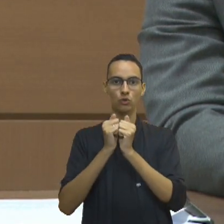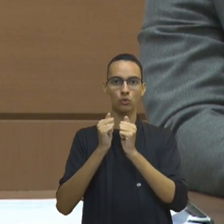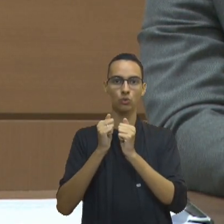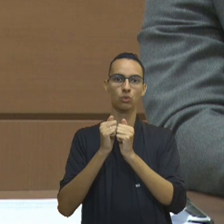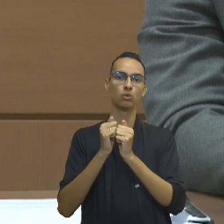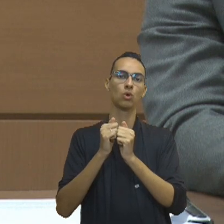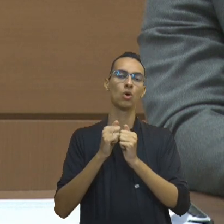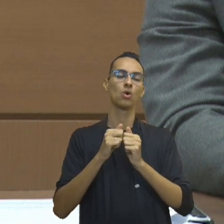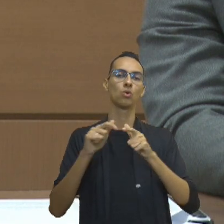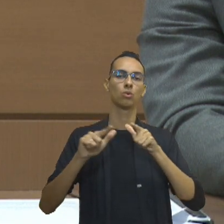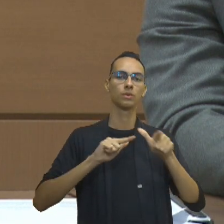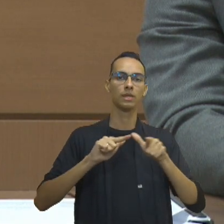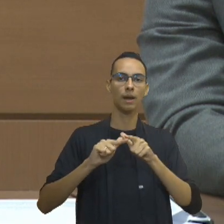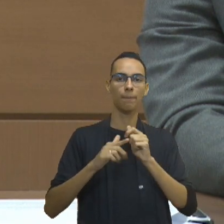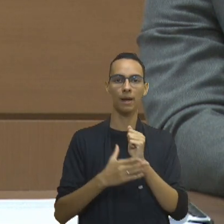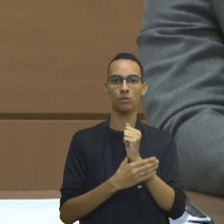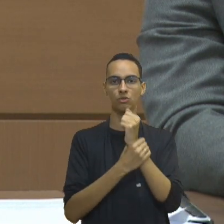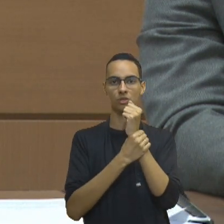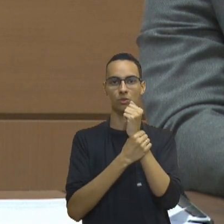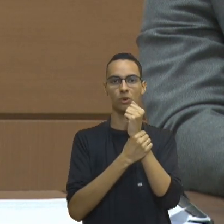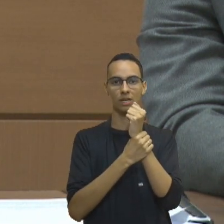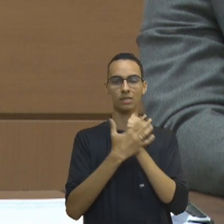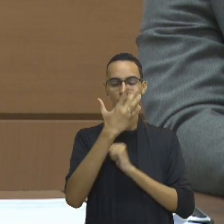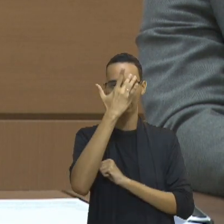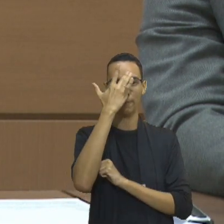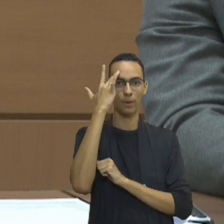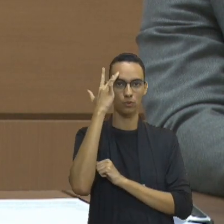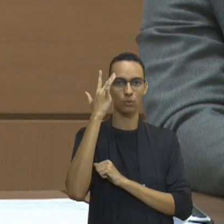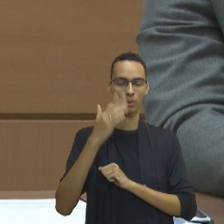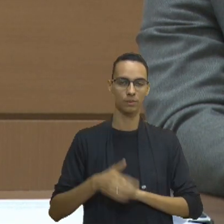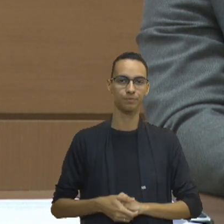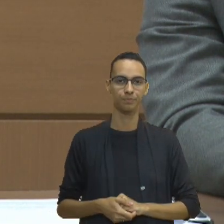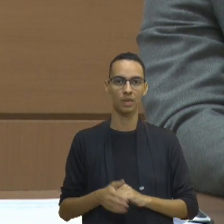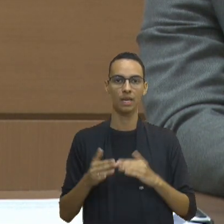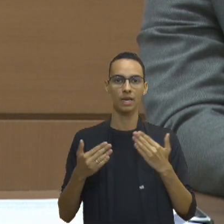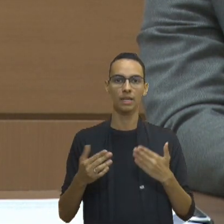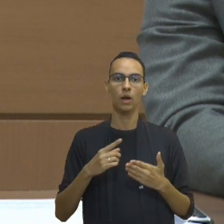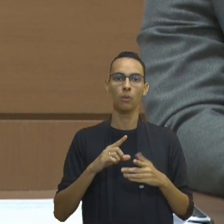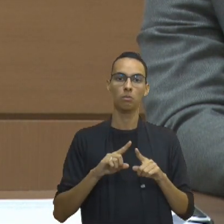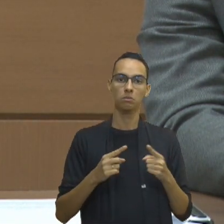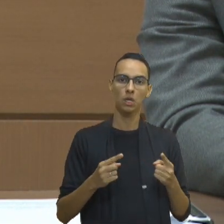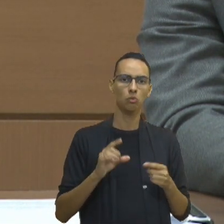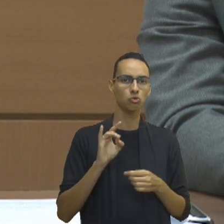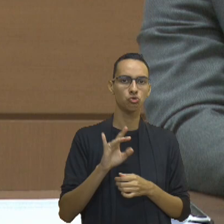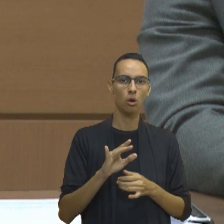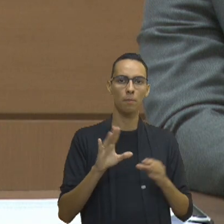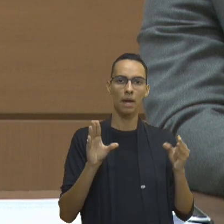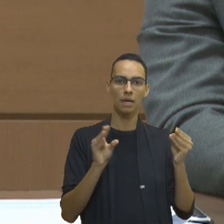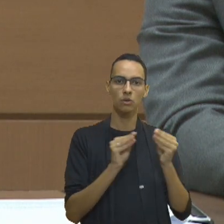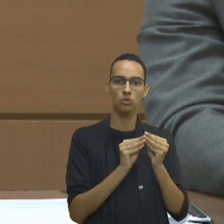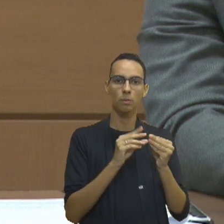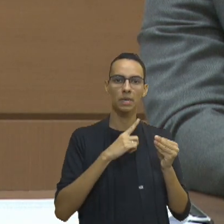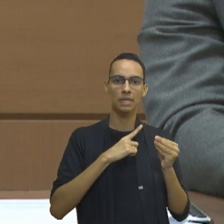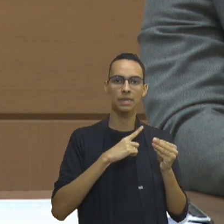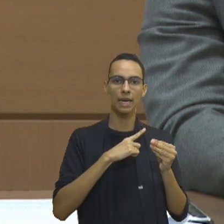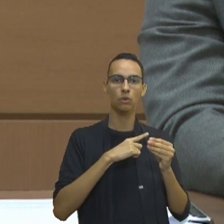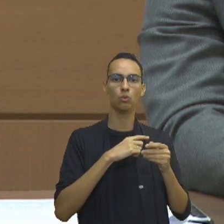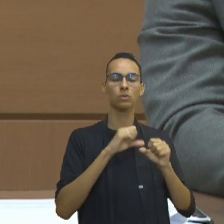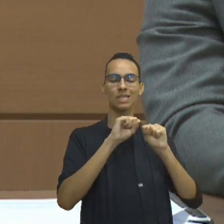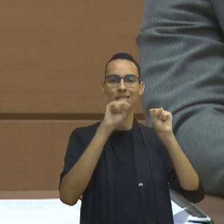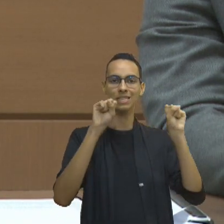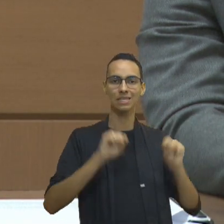vigilância. Ou seja, trata-se de um recurso inteligente que reforça a vigilância